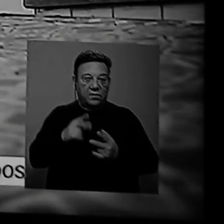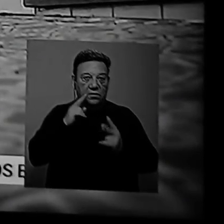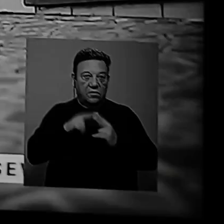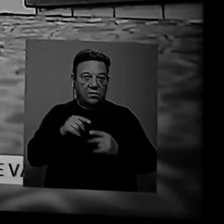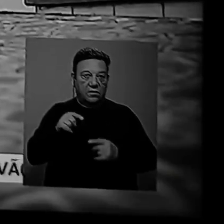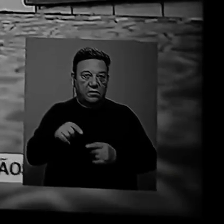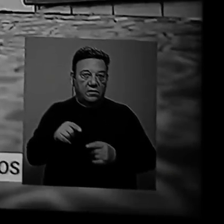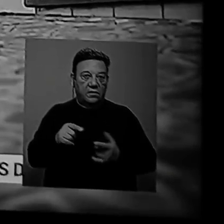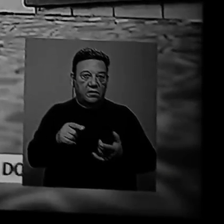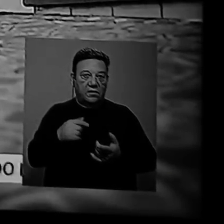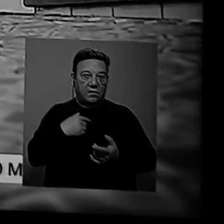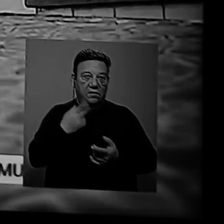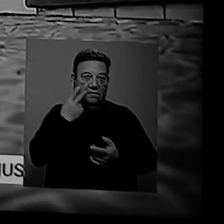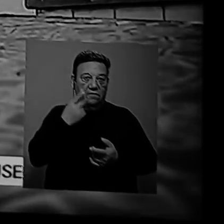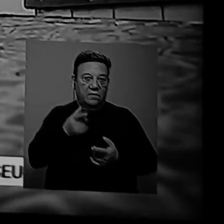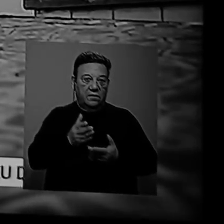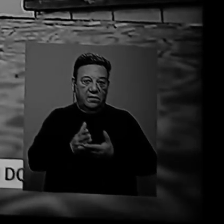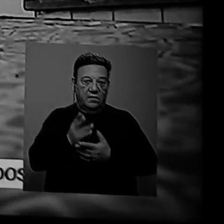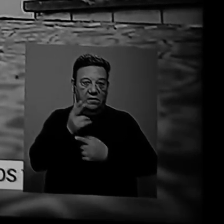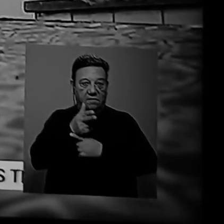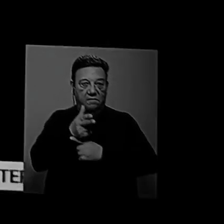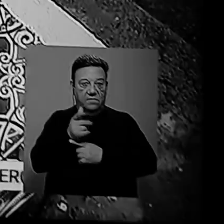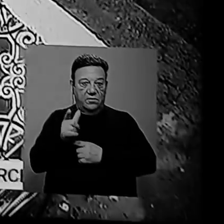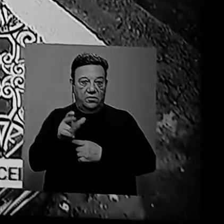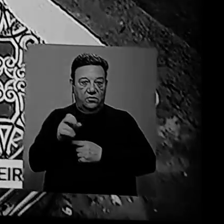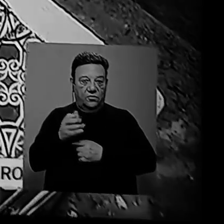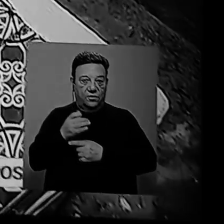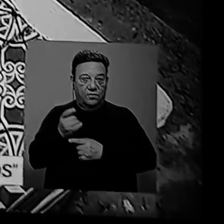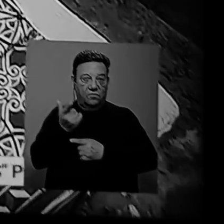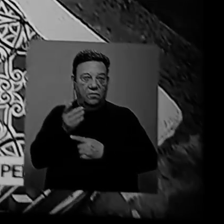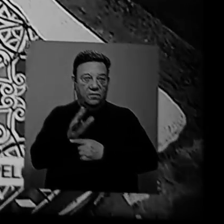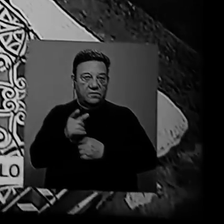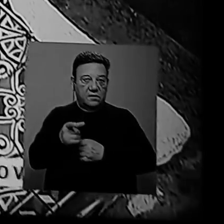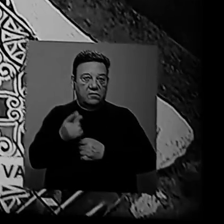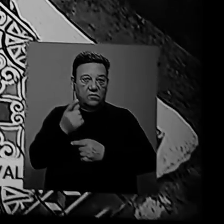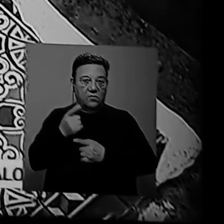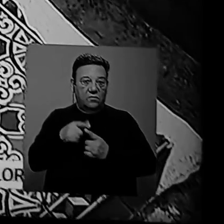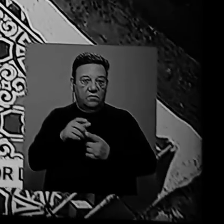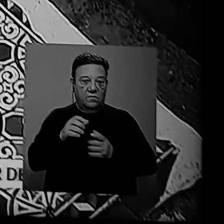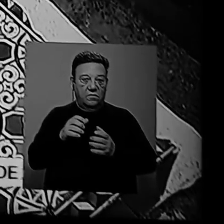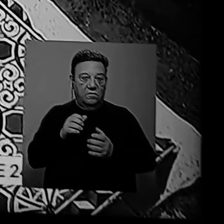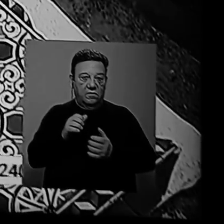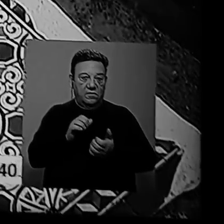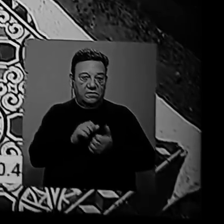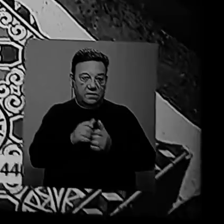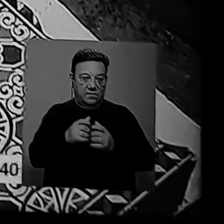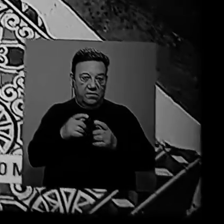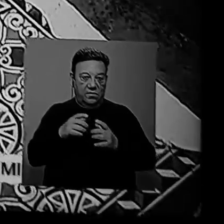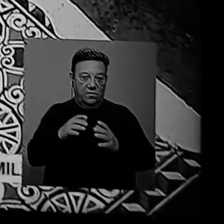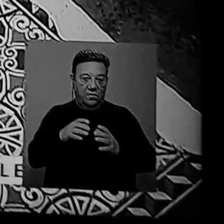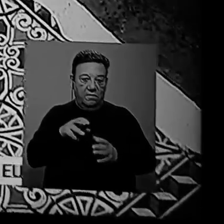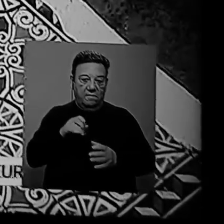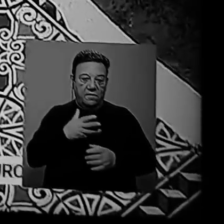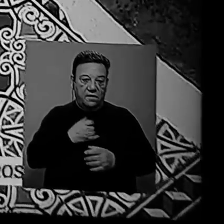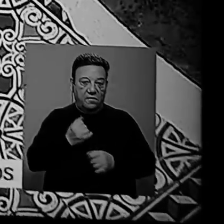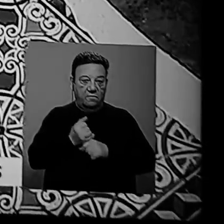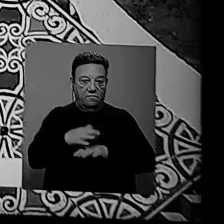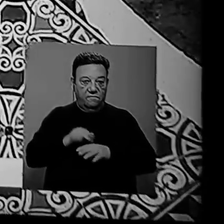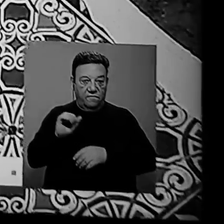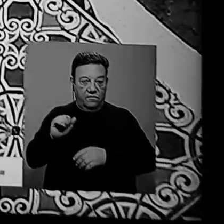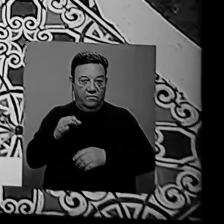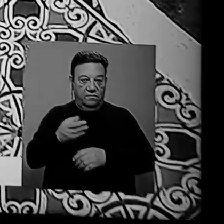aqui, e como estamos a ver através das imagens do Rodrigo Lobo, um exemplo de um medalhão cerâmico feito por Álvaro Pedro Gomes.